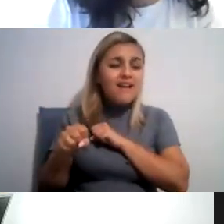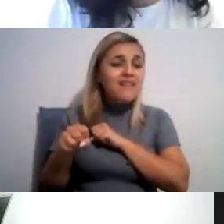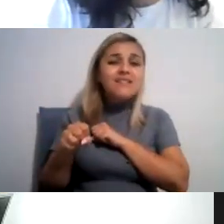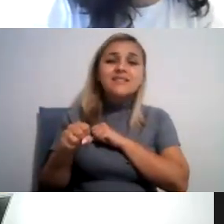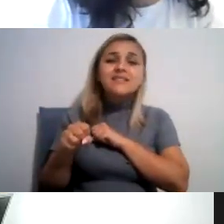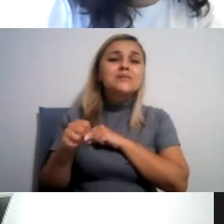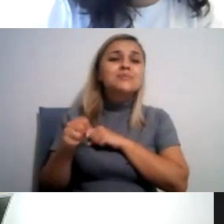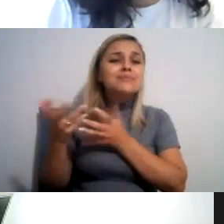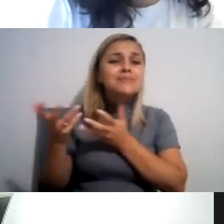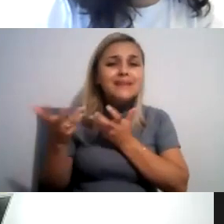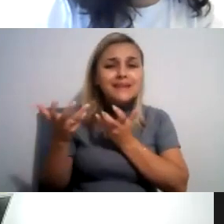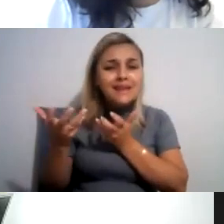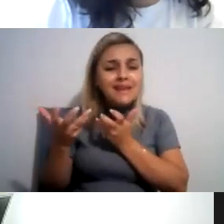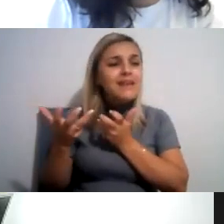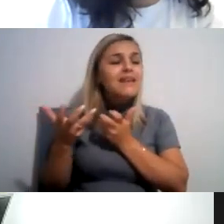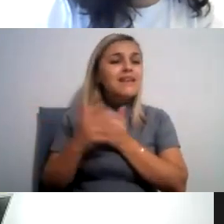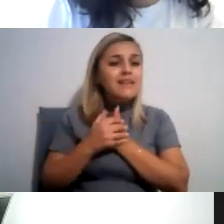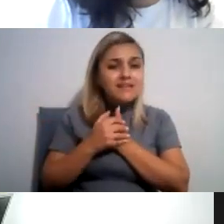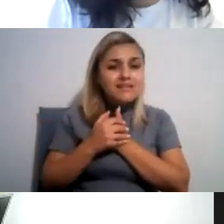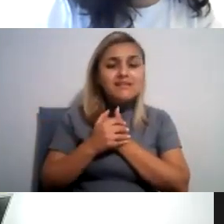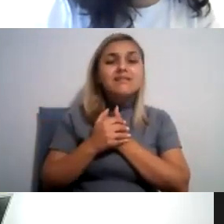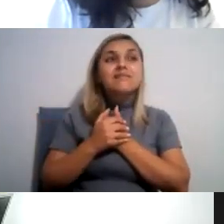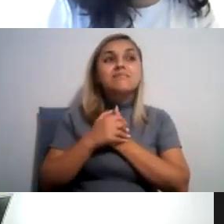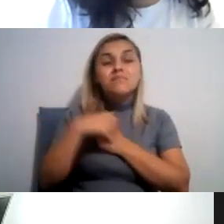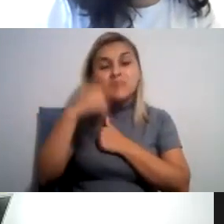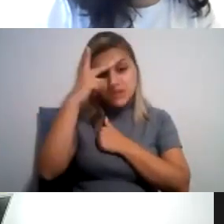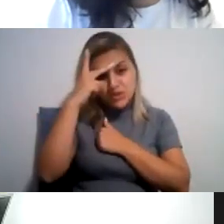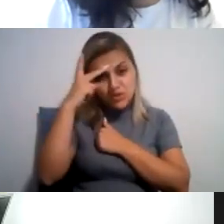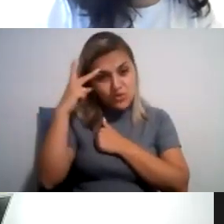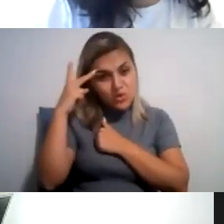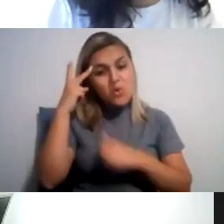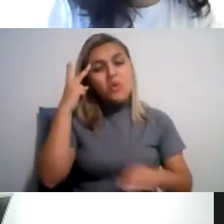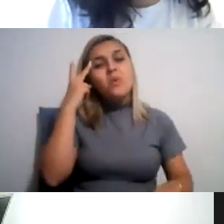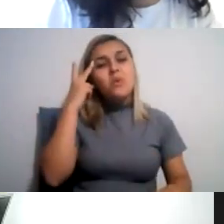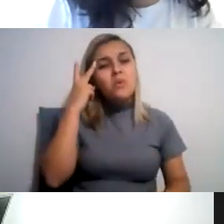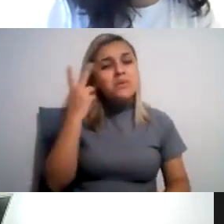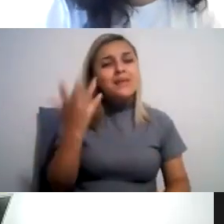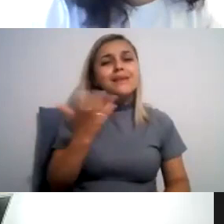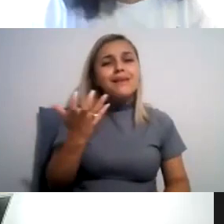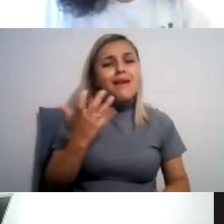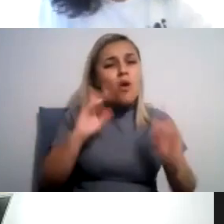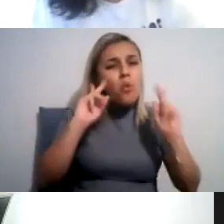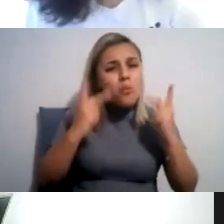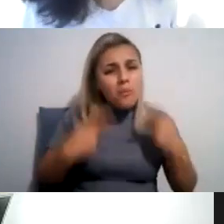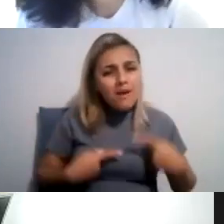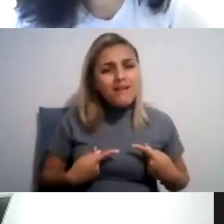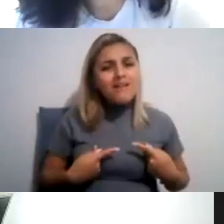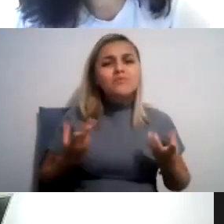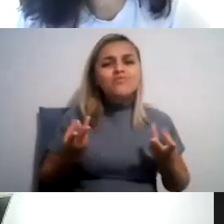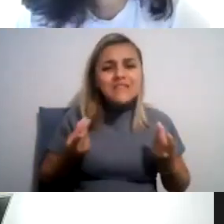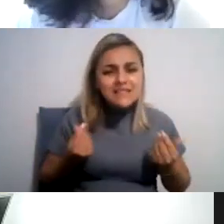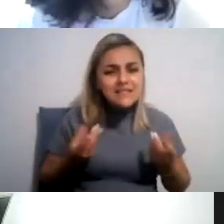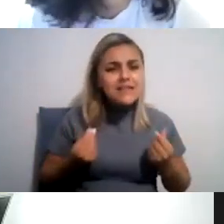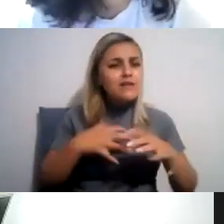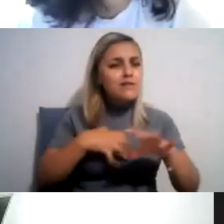porque quer ser mais ainda gente, mais, sabe, mais humano, mais valoroso, né? Foi